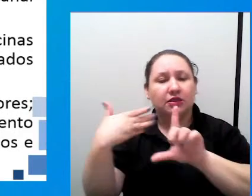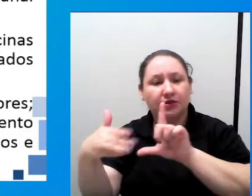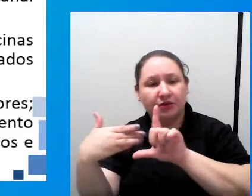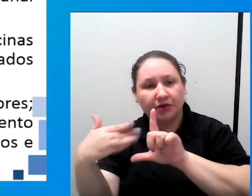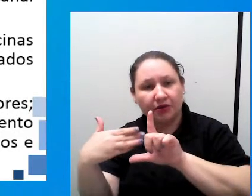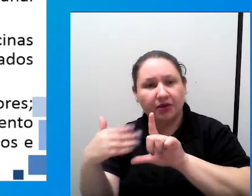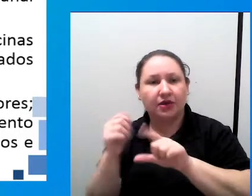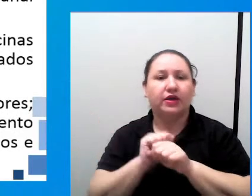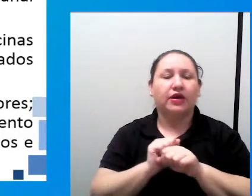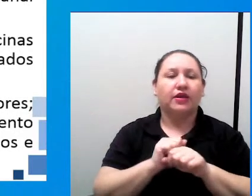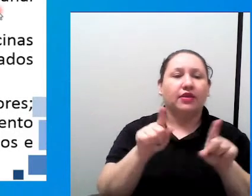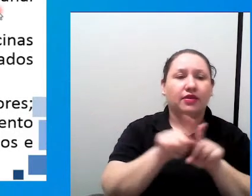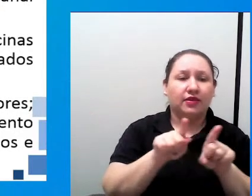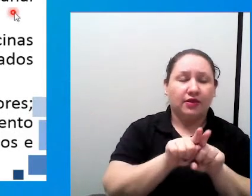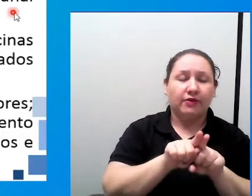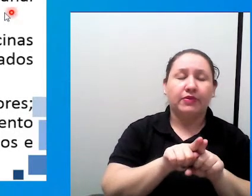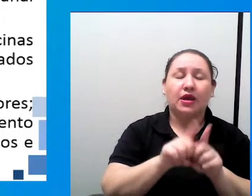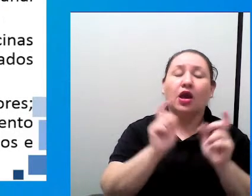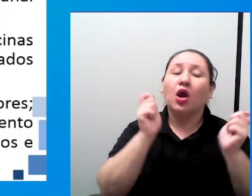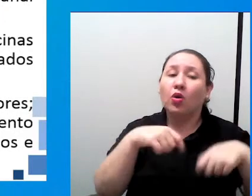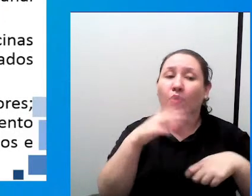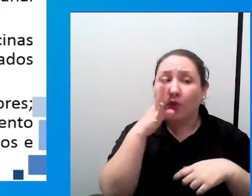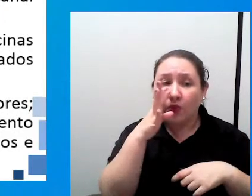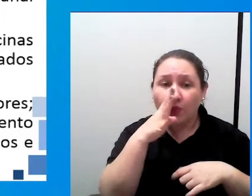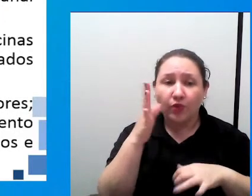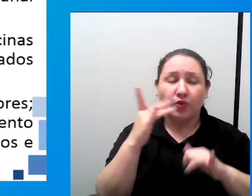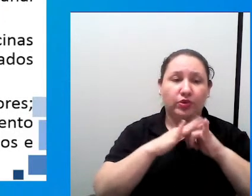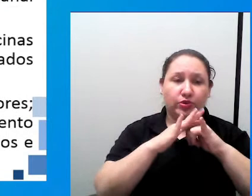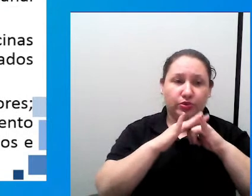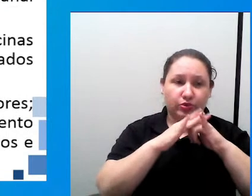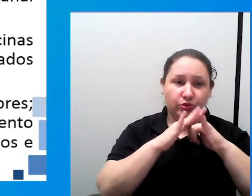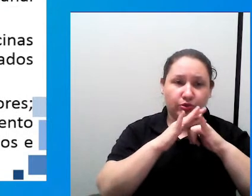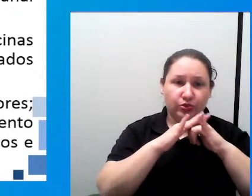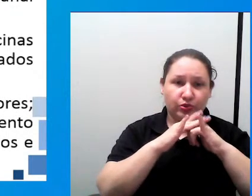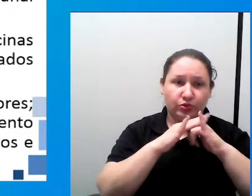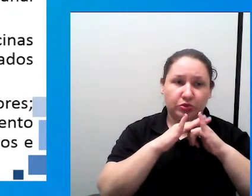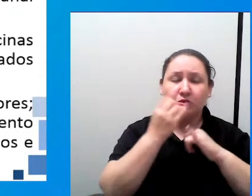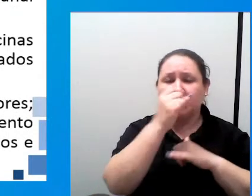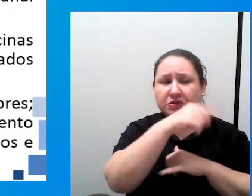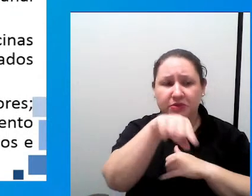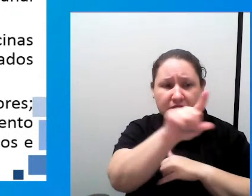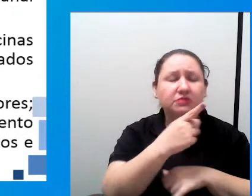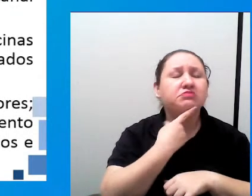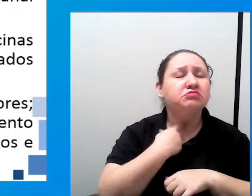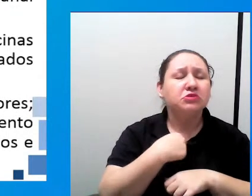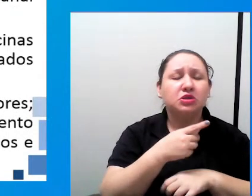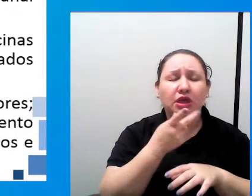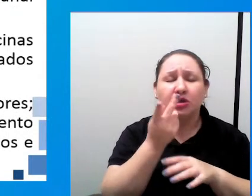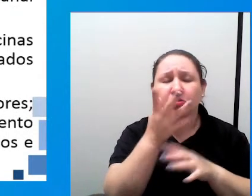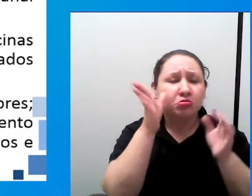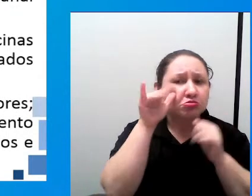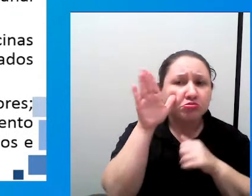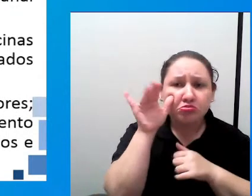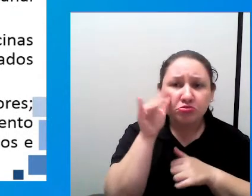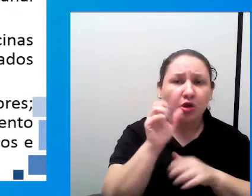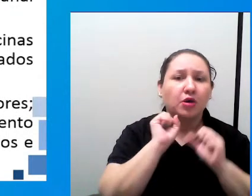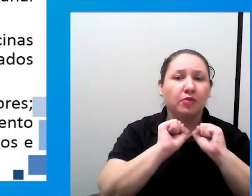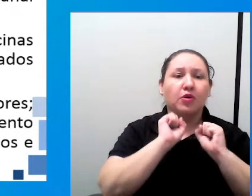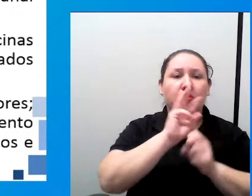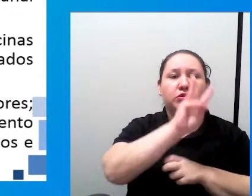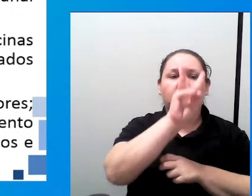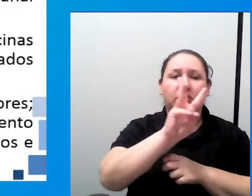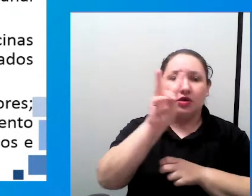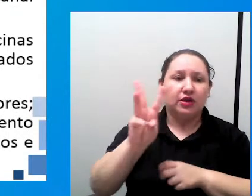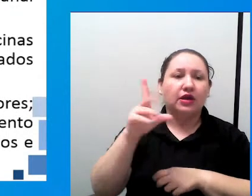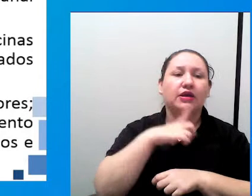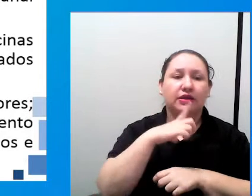eram transmitidas pelo canal do Tades no YouTube, então quem quiser dar uma olhada, pesquisa no YouTube, é Tades Itaituba, e lá vai ter nosso canal, vai